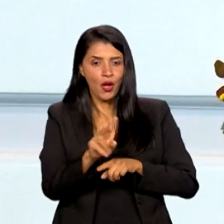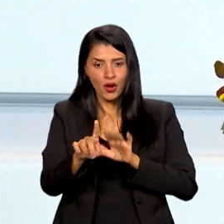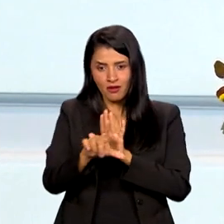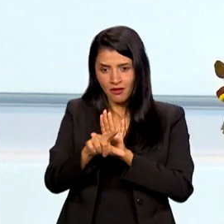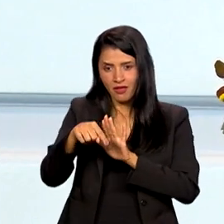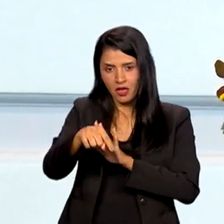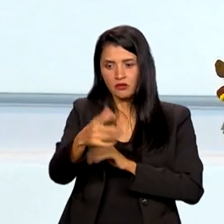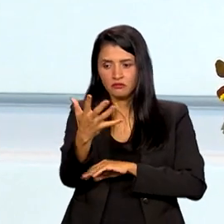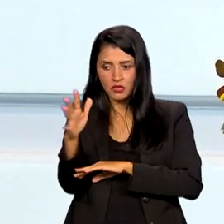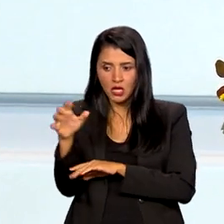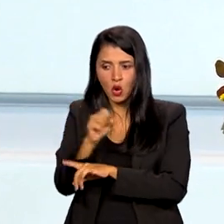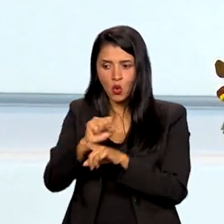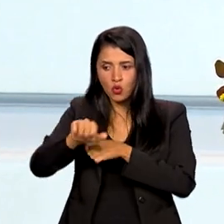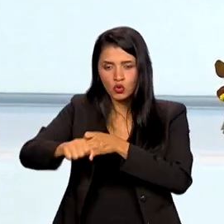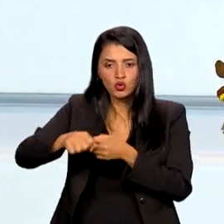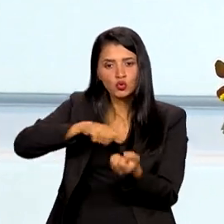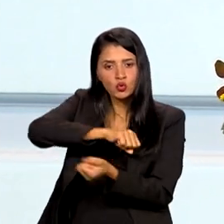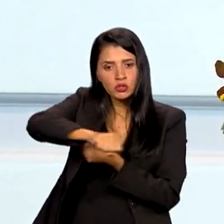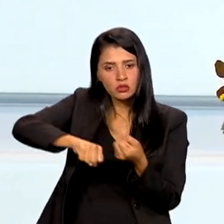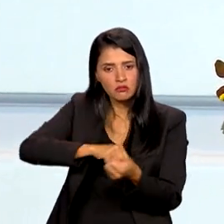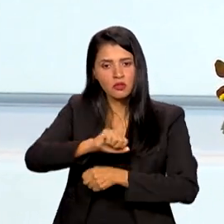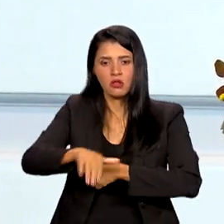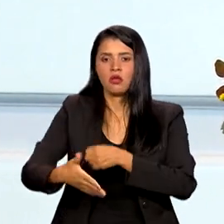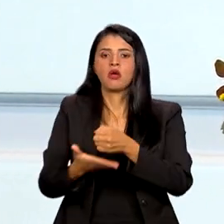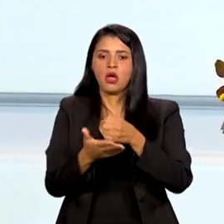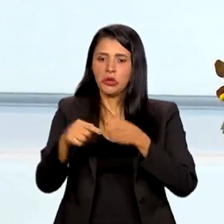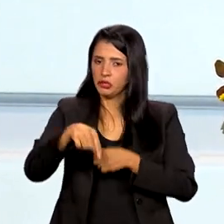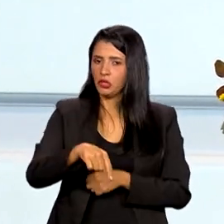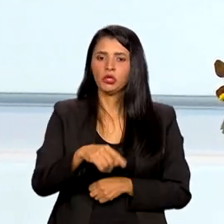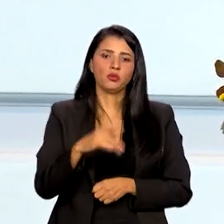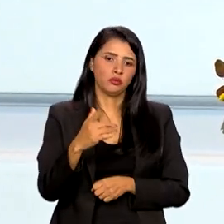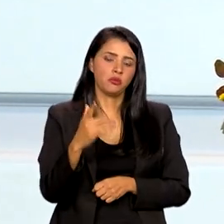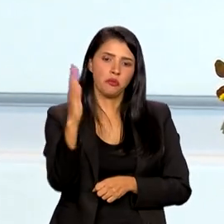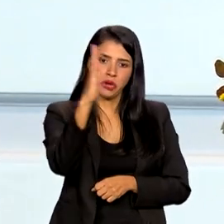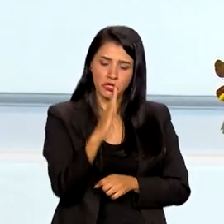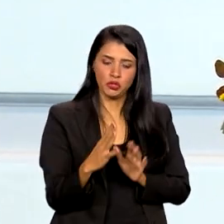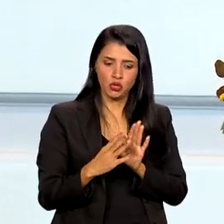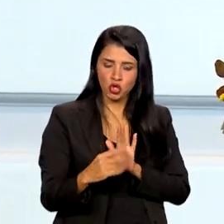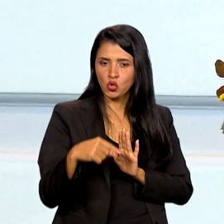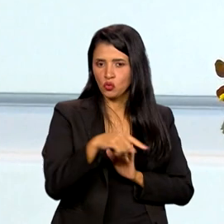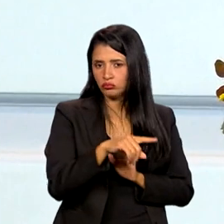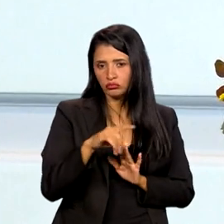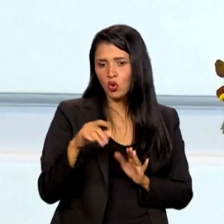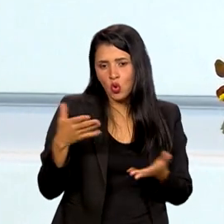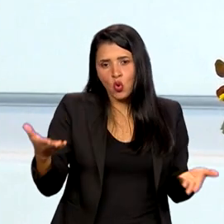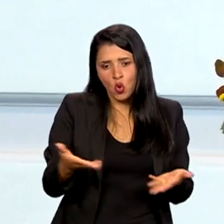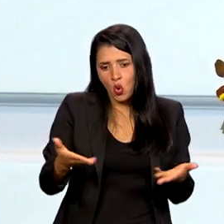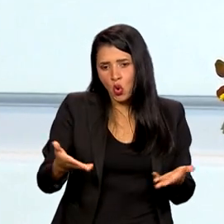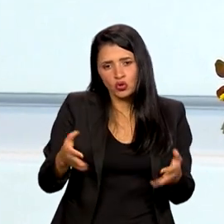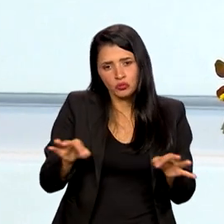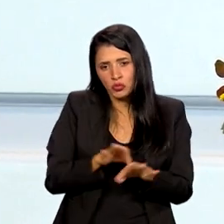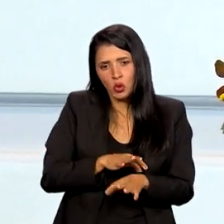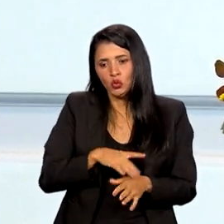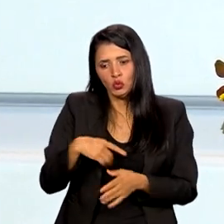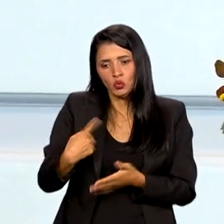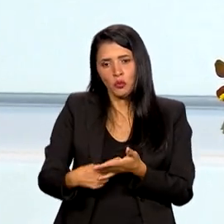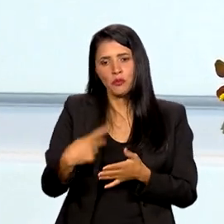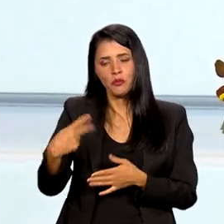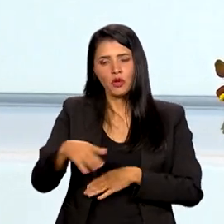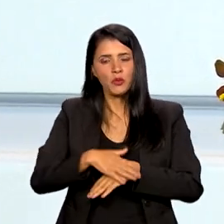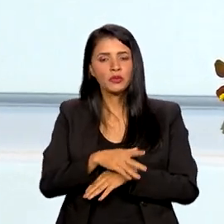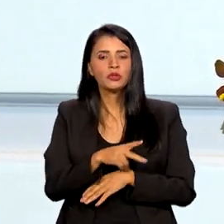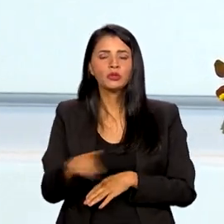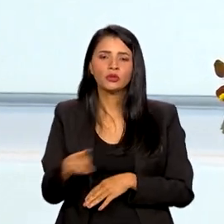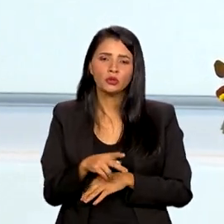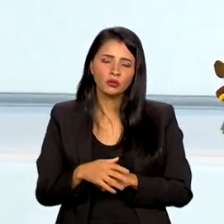de sustentabilidade, o Brasil é exemplar hoje. Hoje, com os compromissos firmados, sobretudo pelo presidente Lula. Mas precisa passar